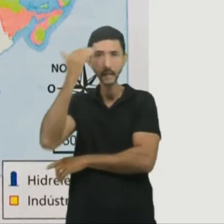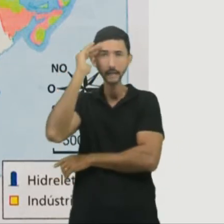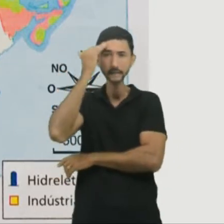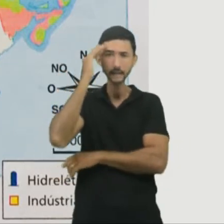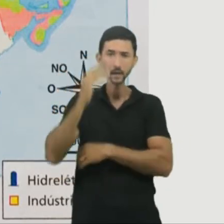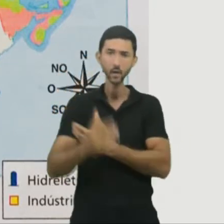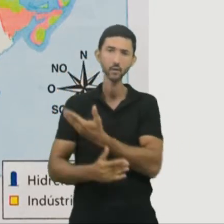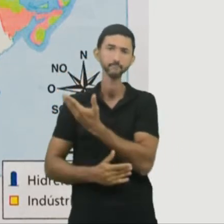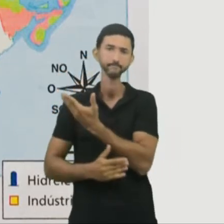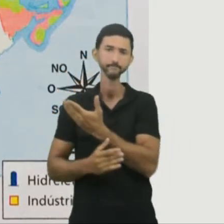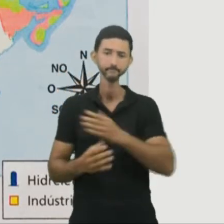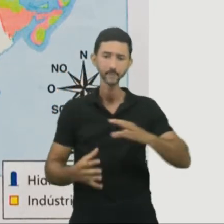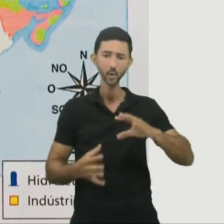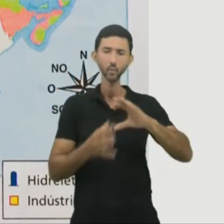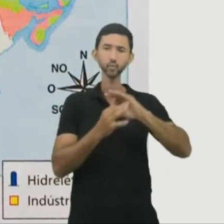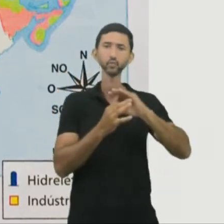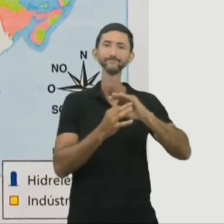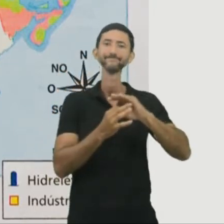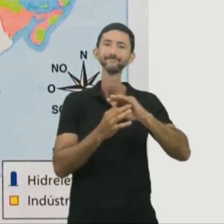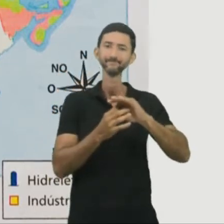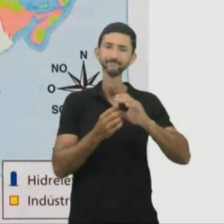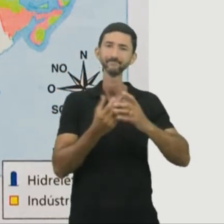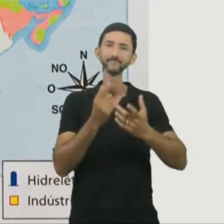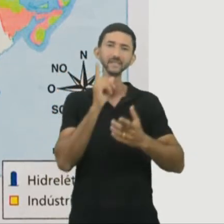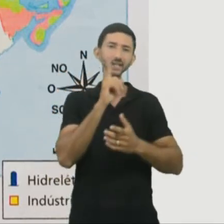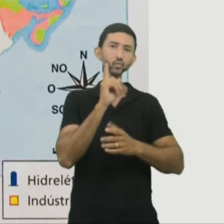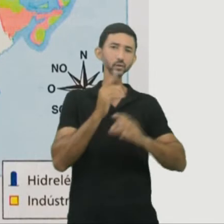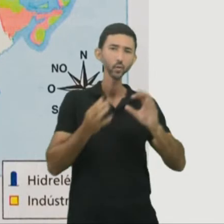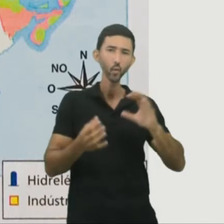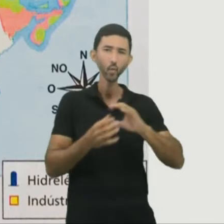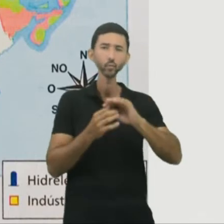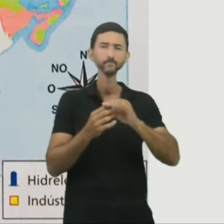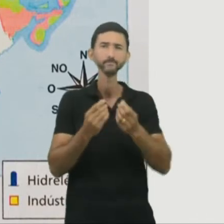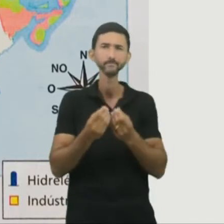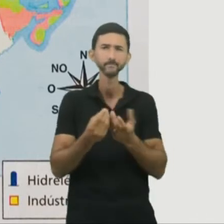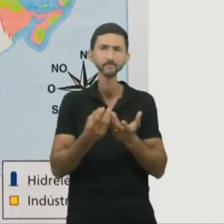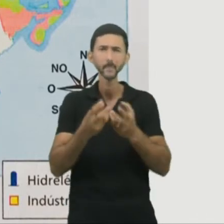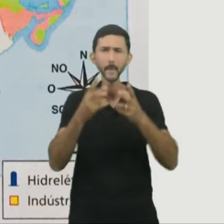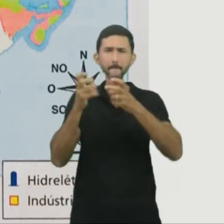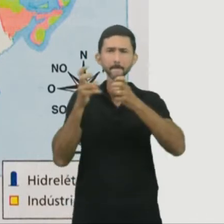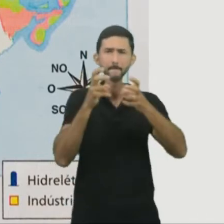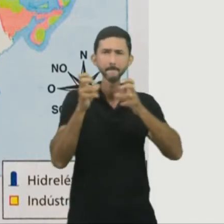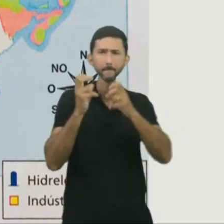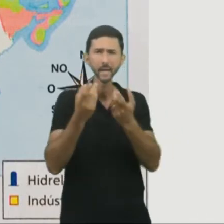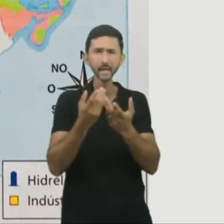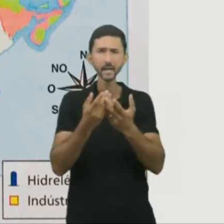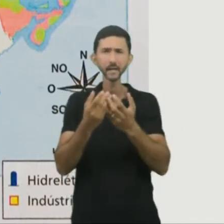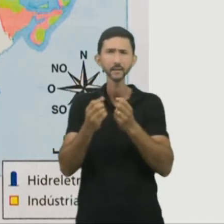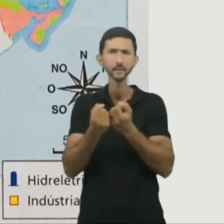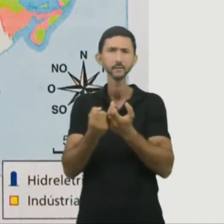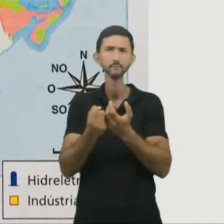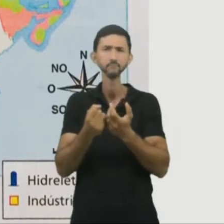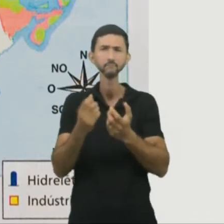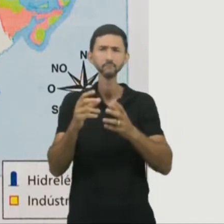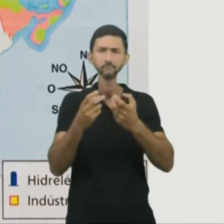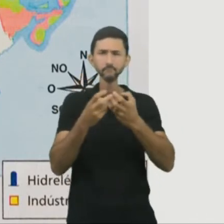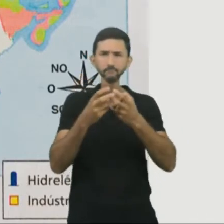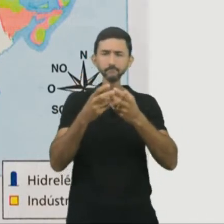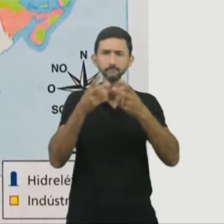a associação dele com os Estados Unidos. Olhem aí toda a riqueza natural do